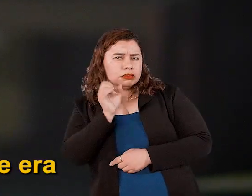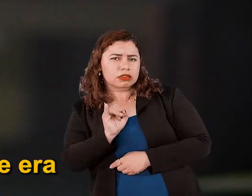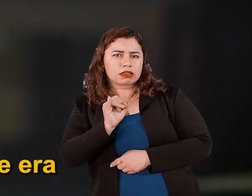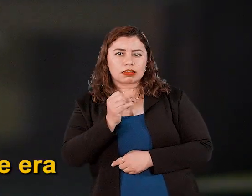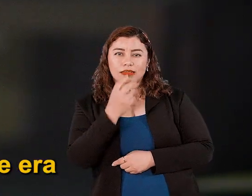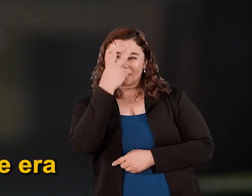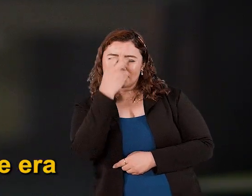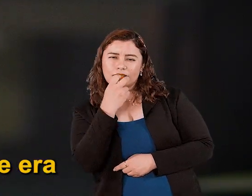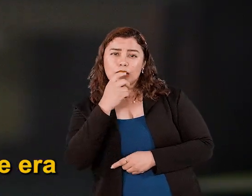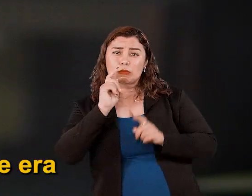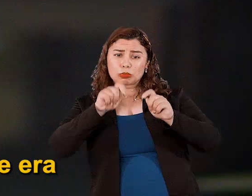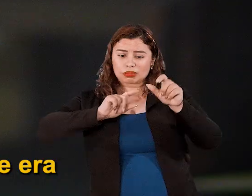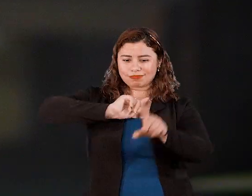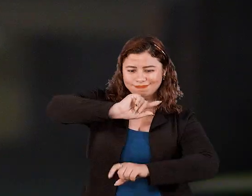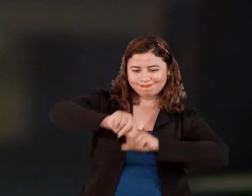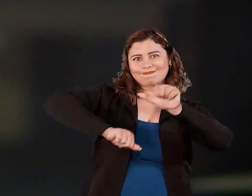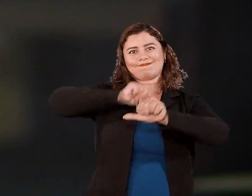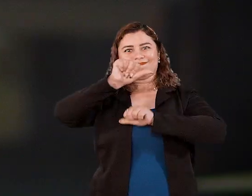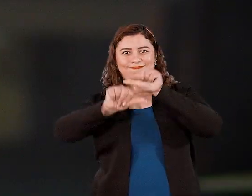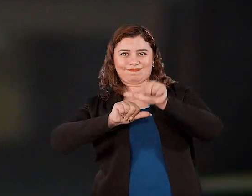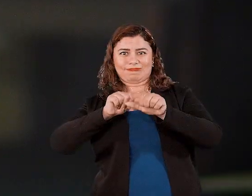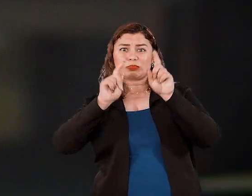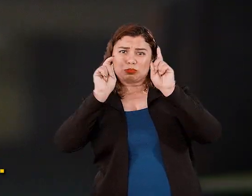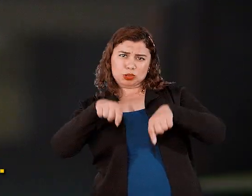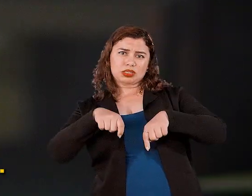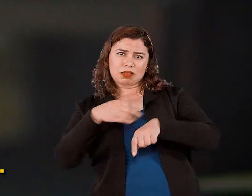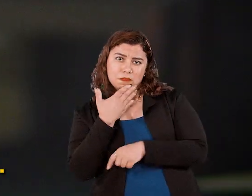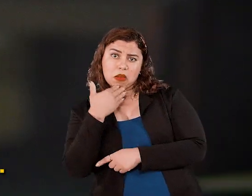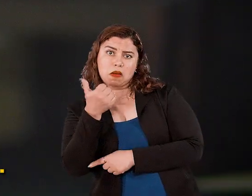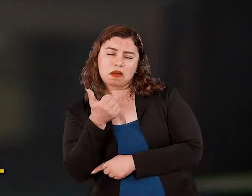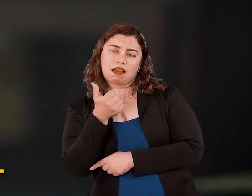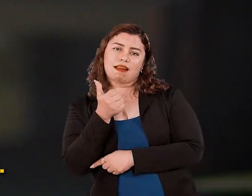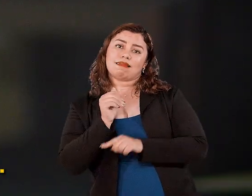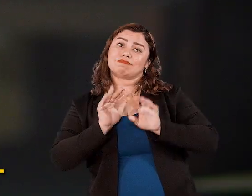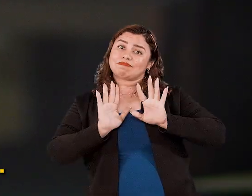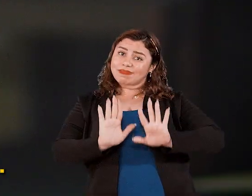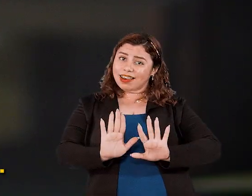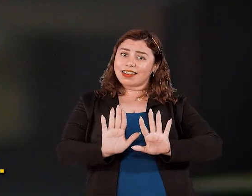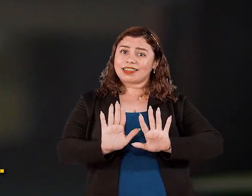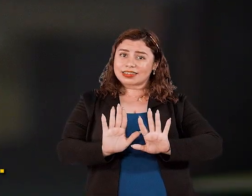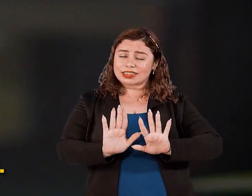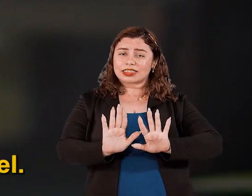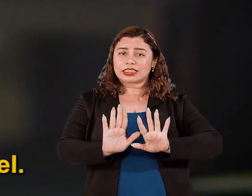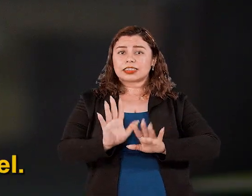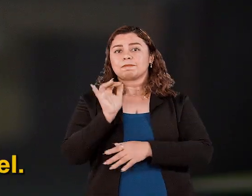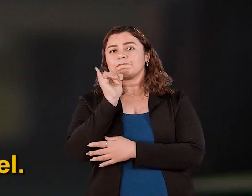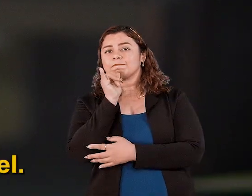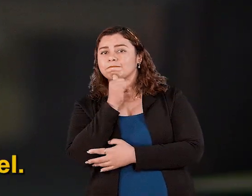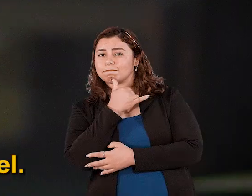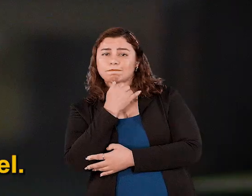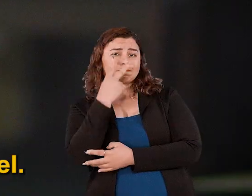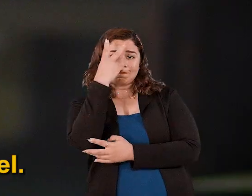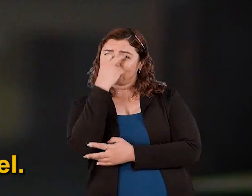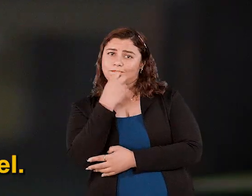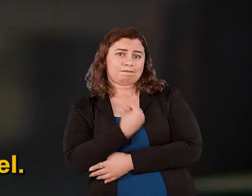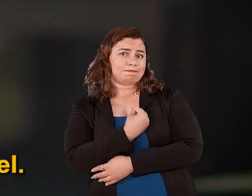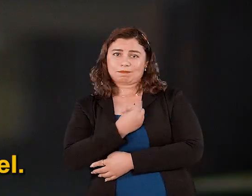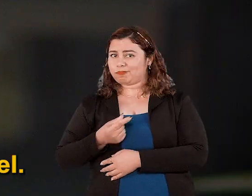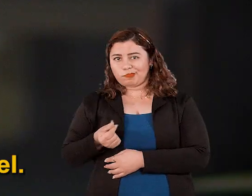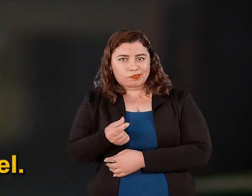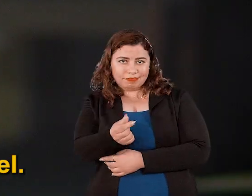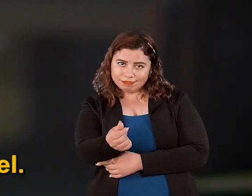que a visão dele era possível ou não de ser curada. Ele recebe o diagnóstico de que